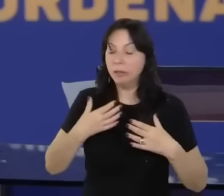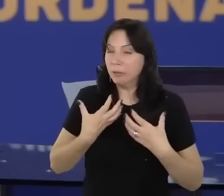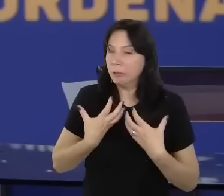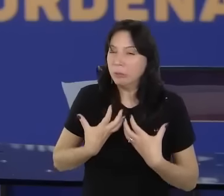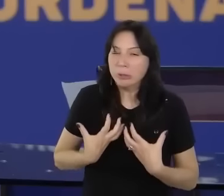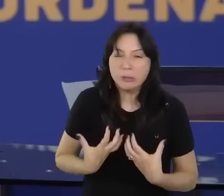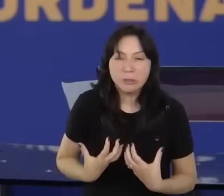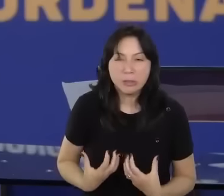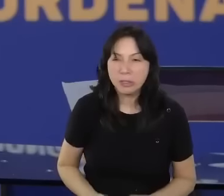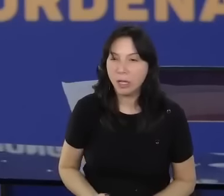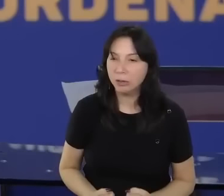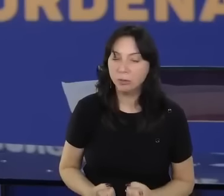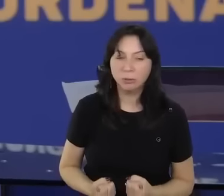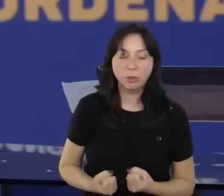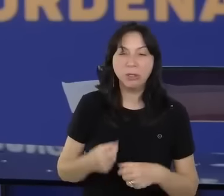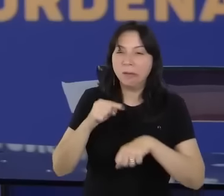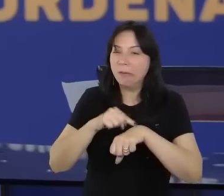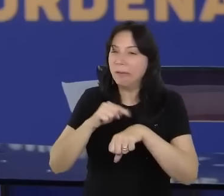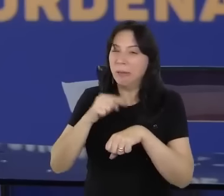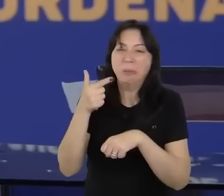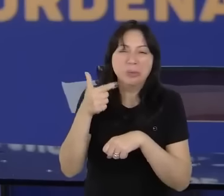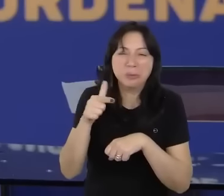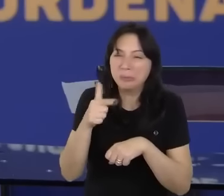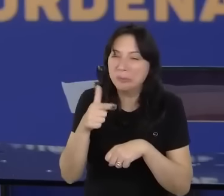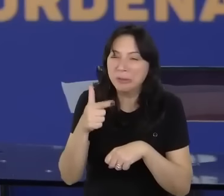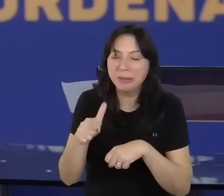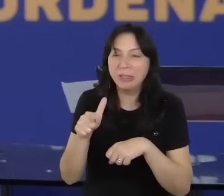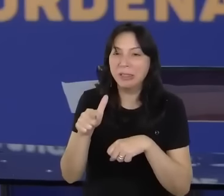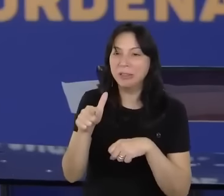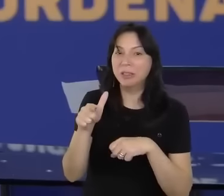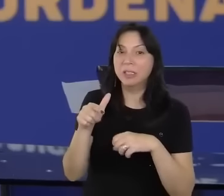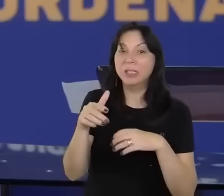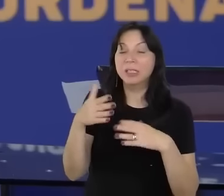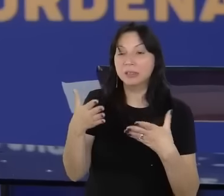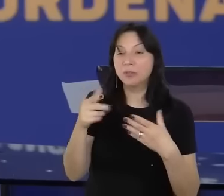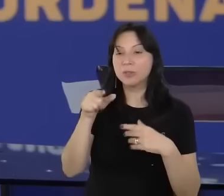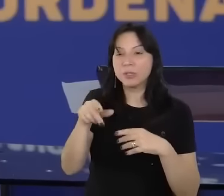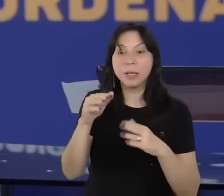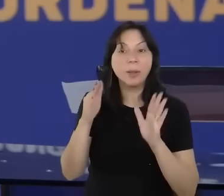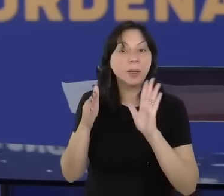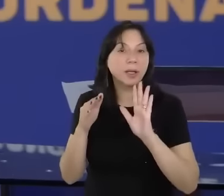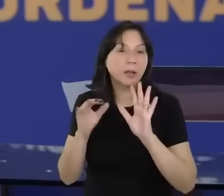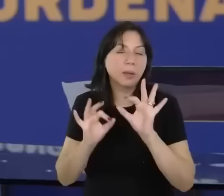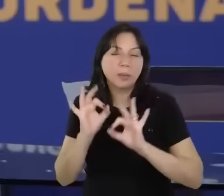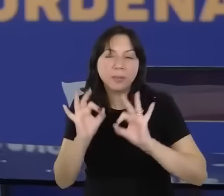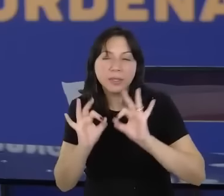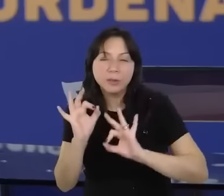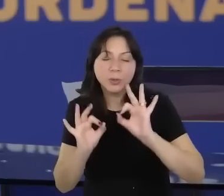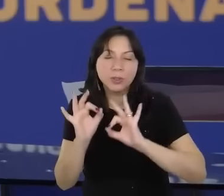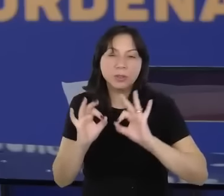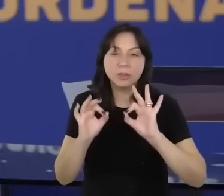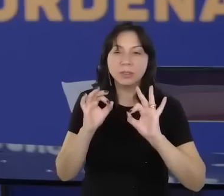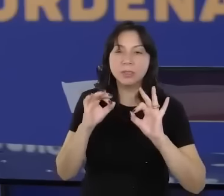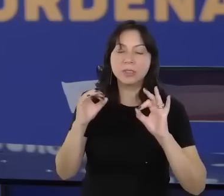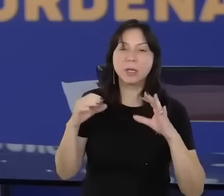mesmo e quando você planeja suas férias O que que você espera ter um tempo de